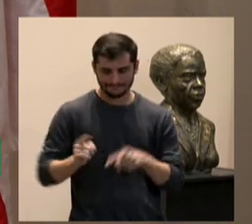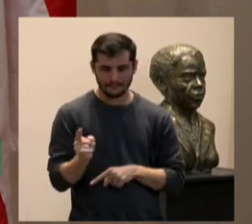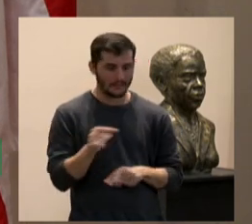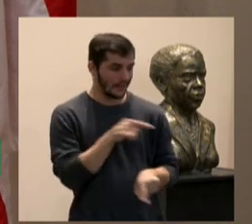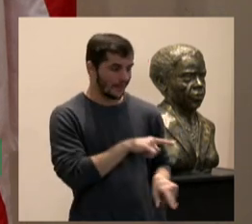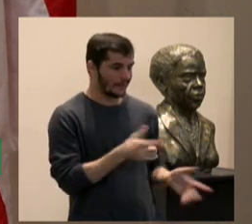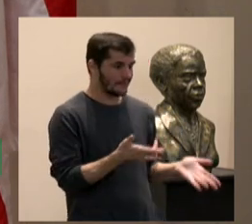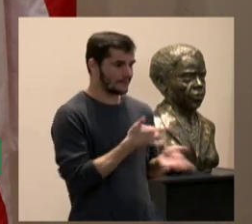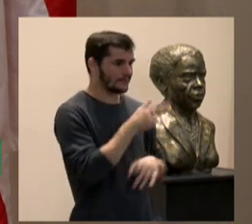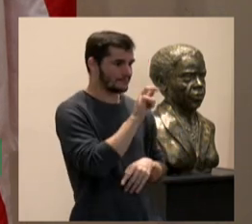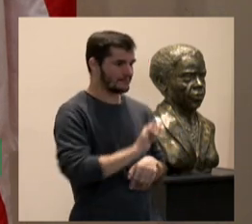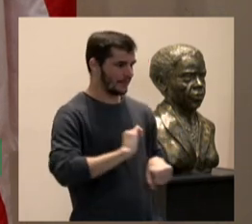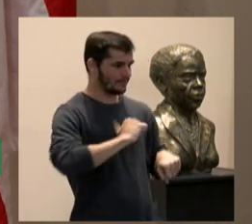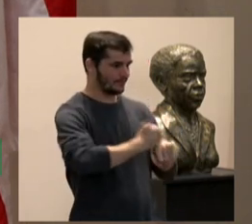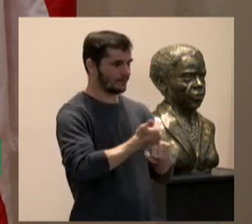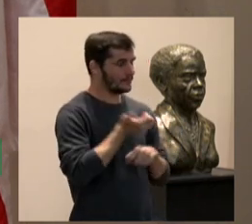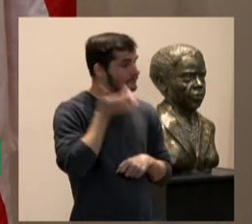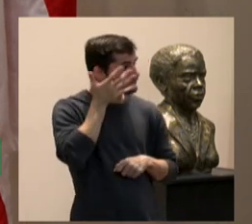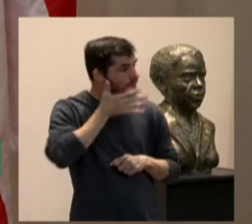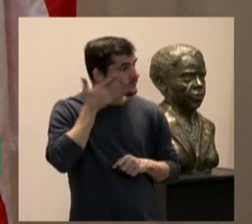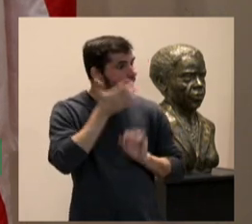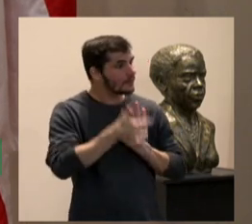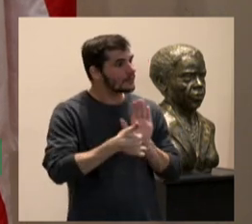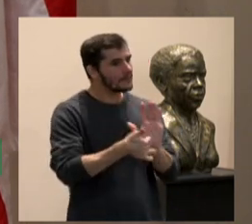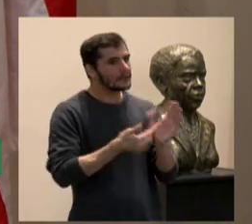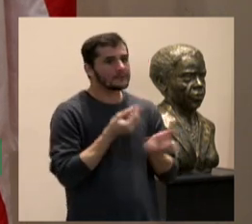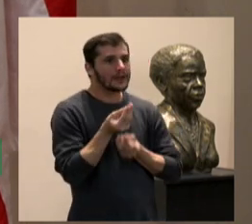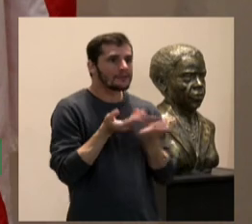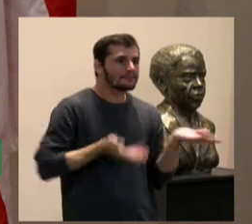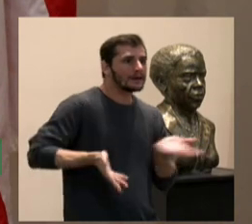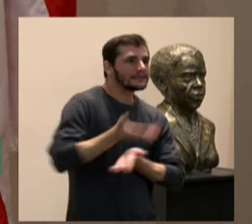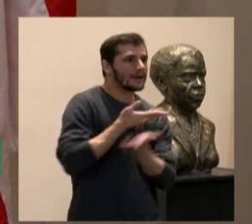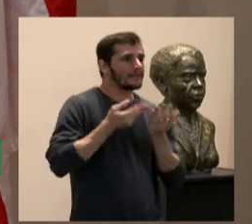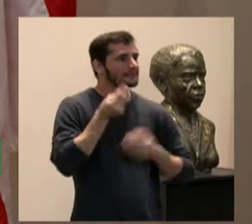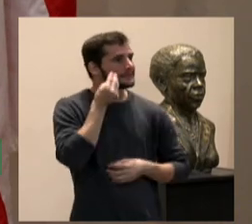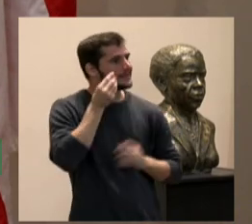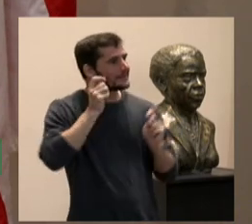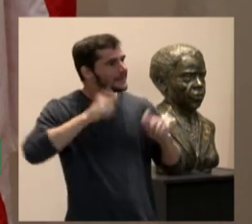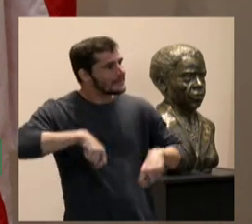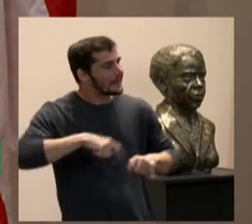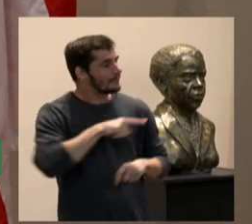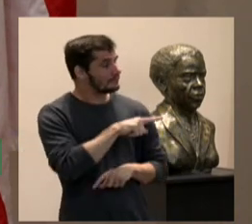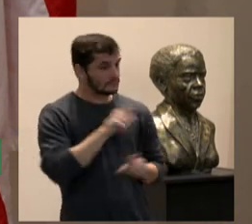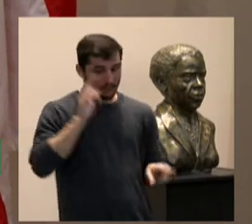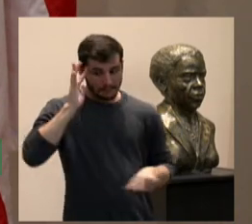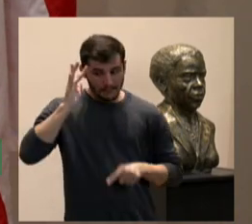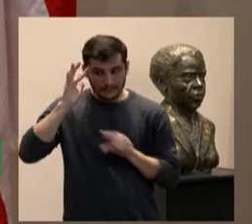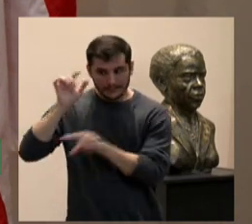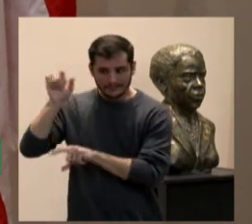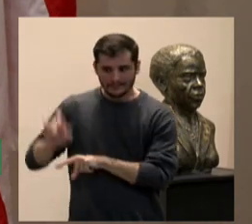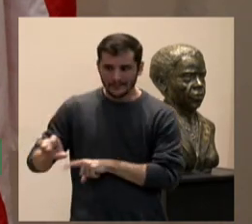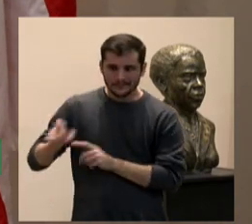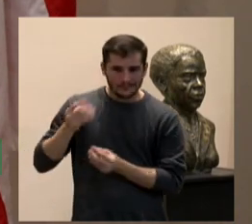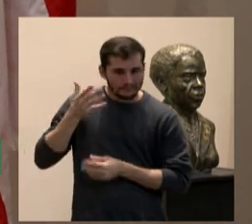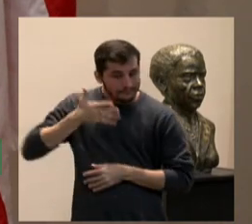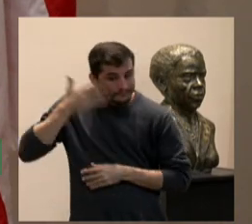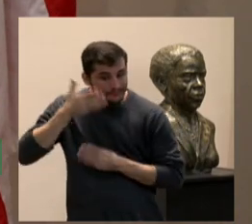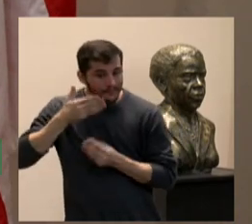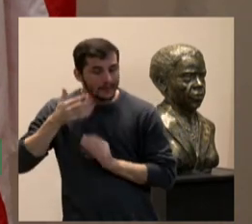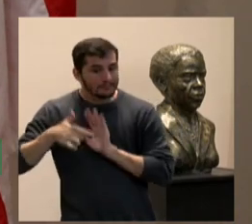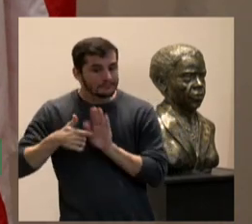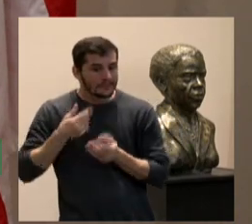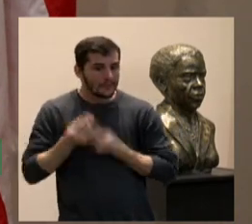em certa medida, articular algumas coisas que eu imagino que ela também iria falar e que possa